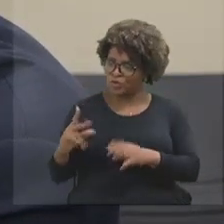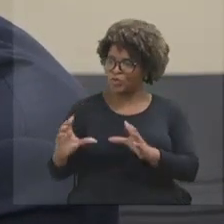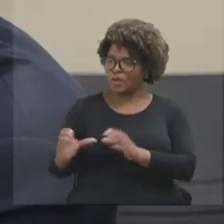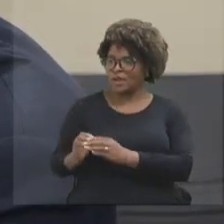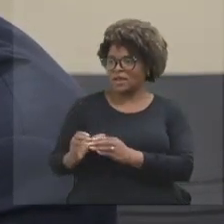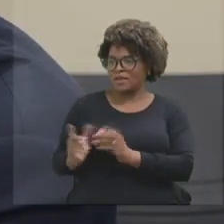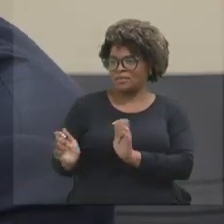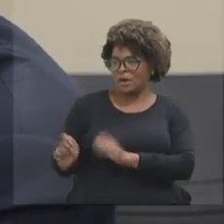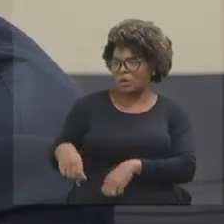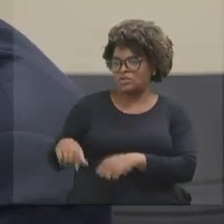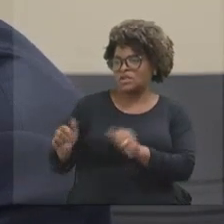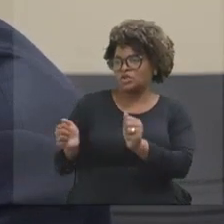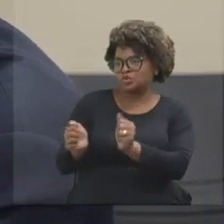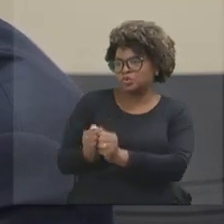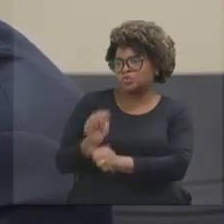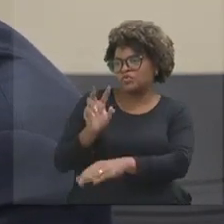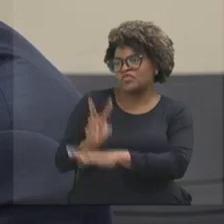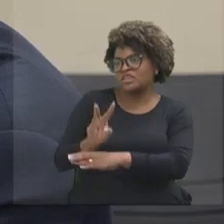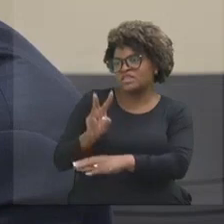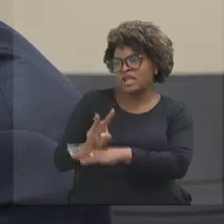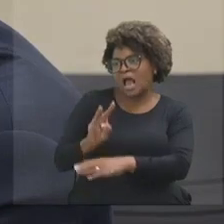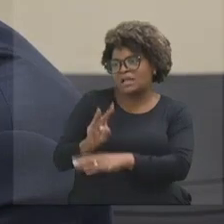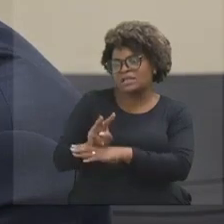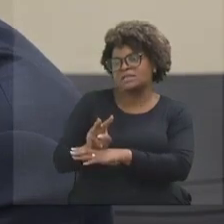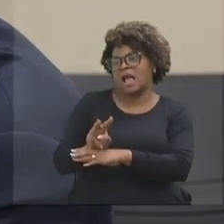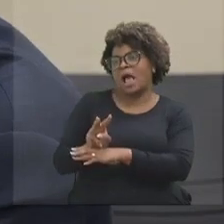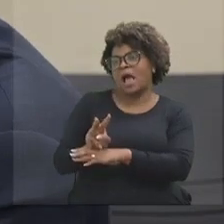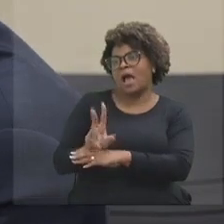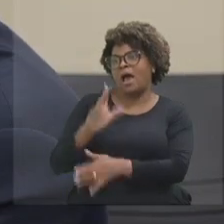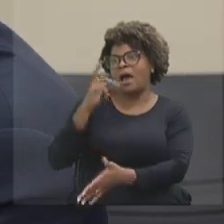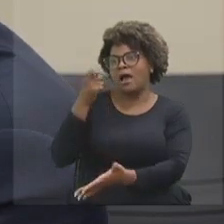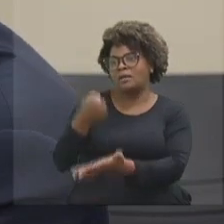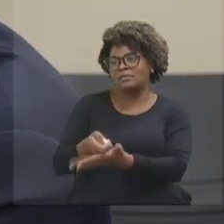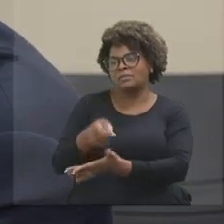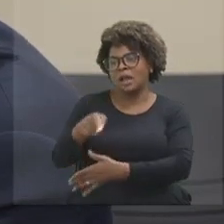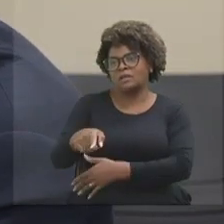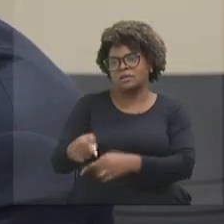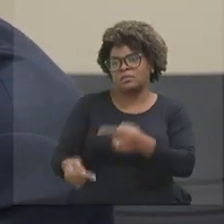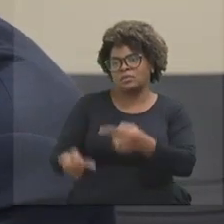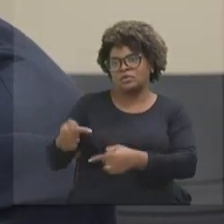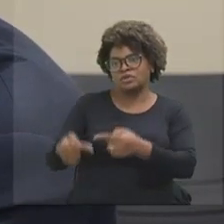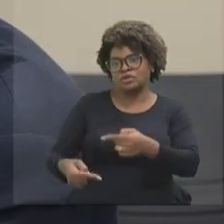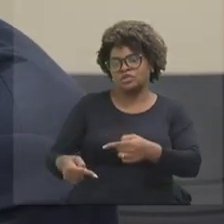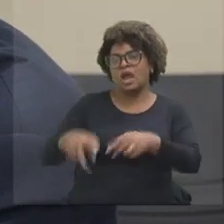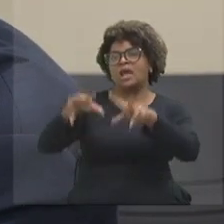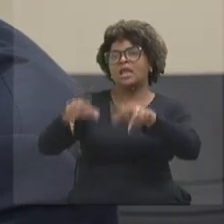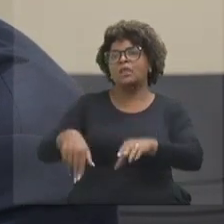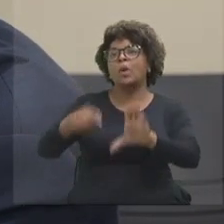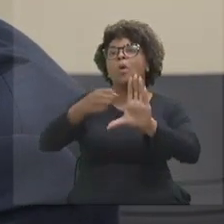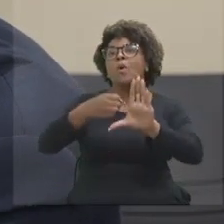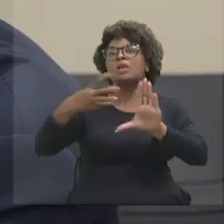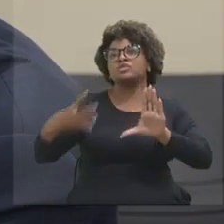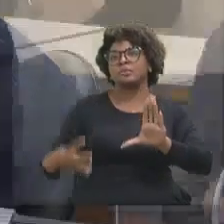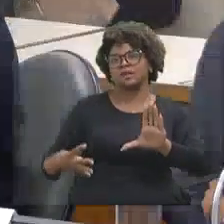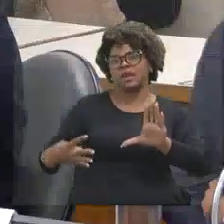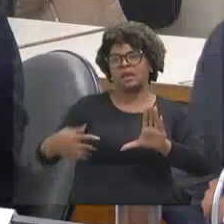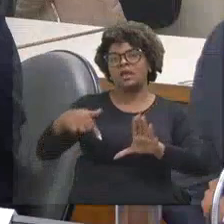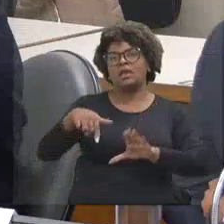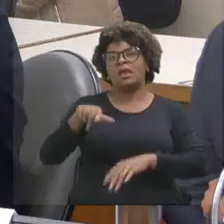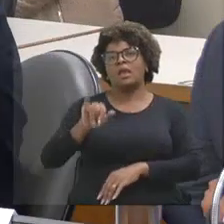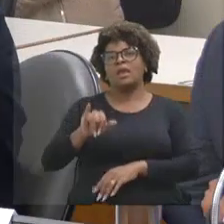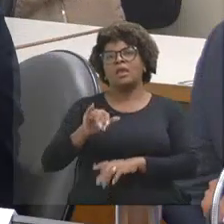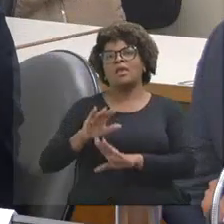juntos fazer a fiscal do comprimento dessa importante política assim como a de LGBT que é a mais que nós temos uma resolução